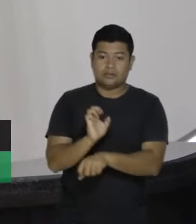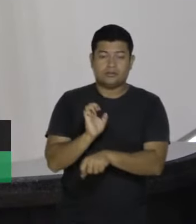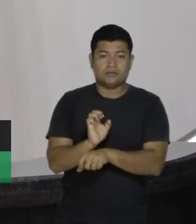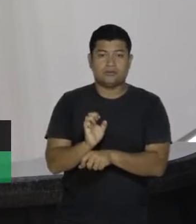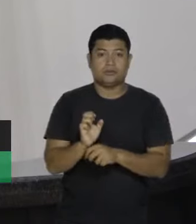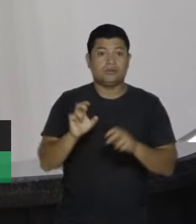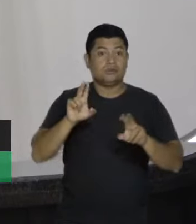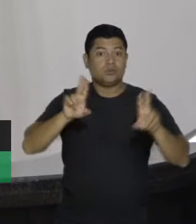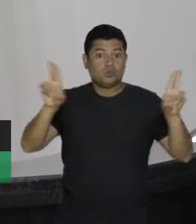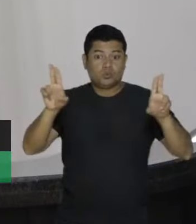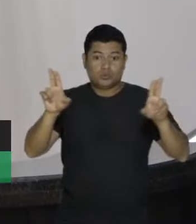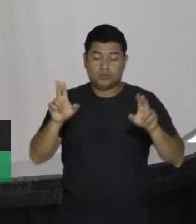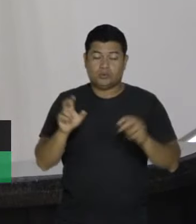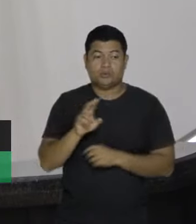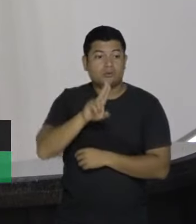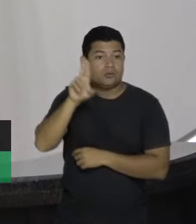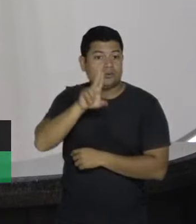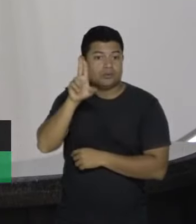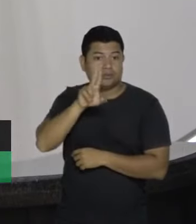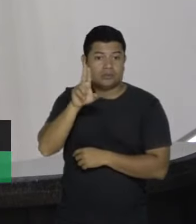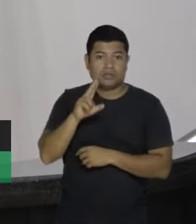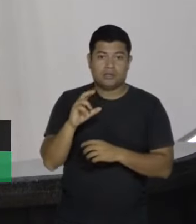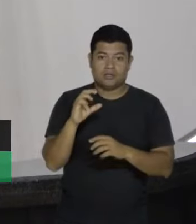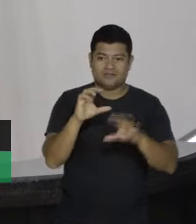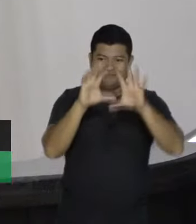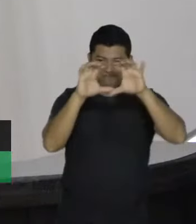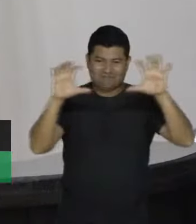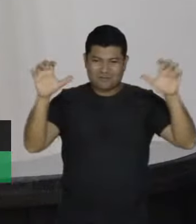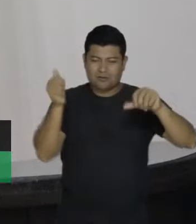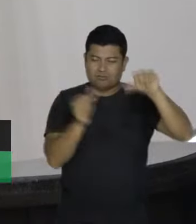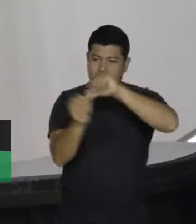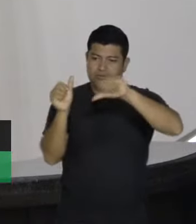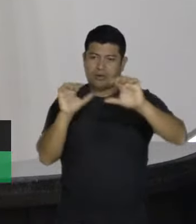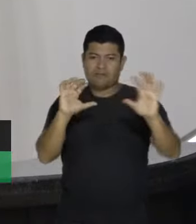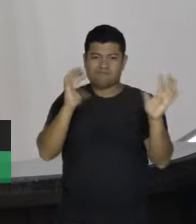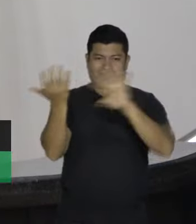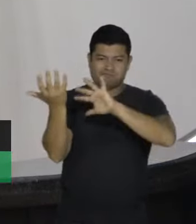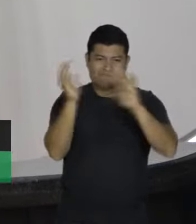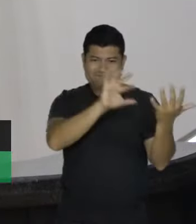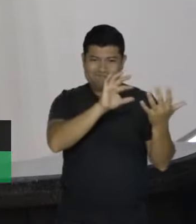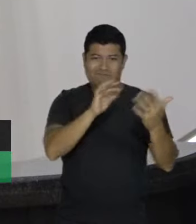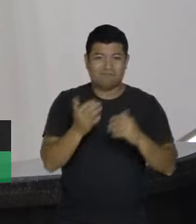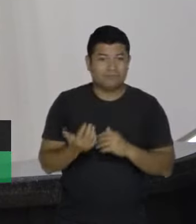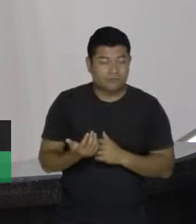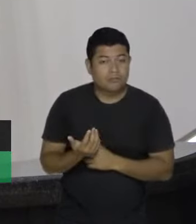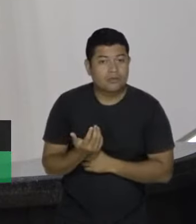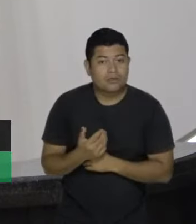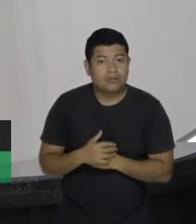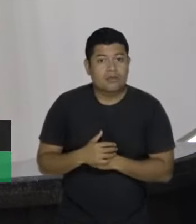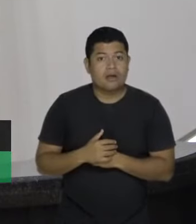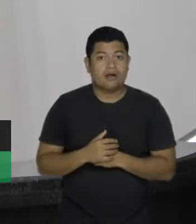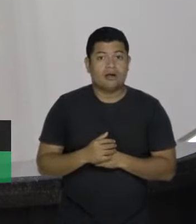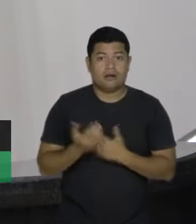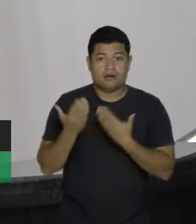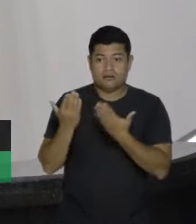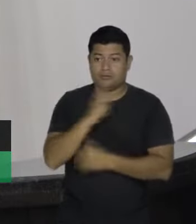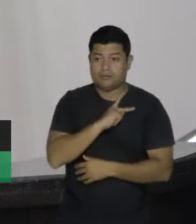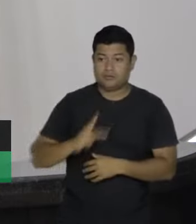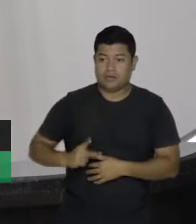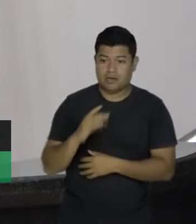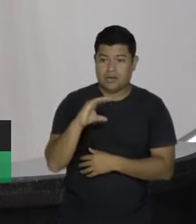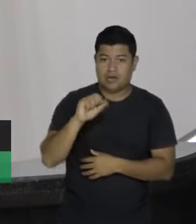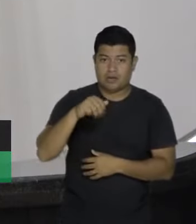Santa Catarina, uma matéria que já foi protocolizada na gestão anterior e deve agora nas mãos do presidente Camilo, porque teve um pedido de